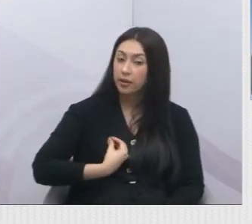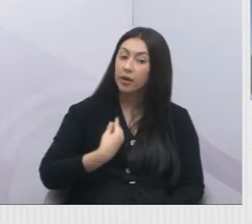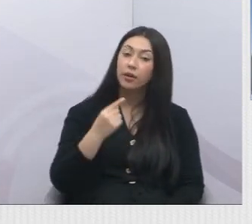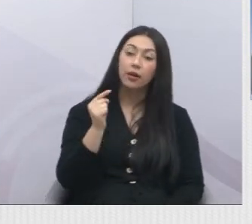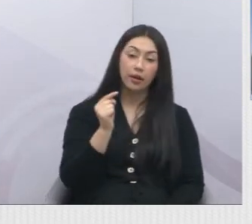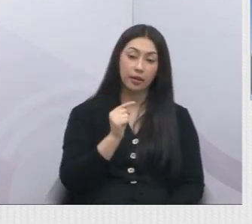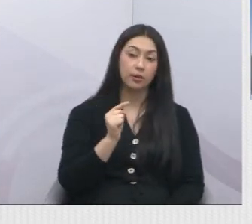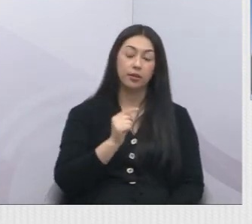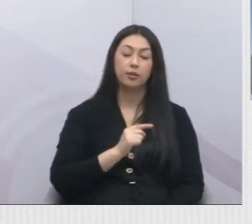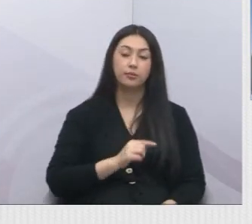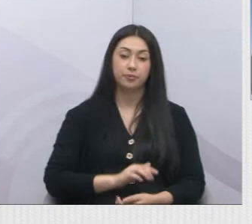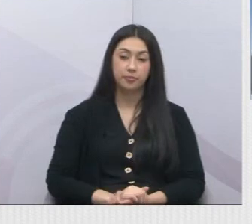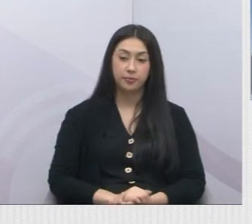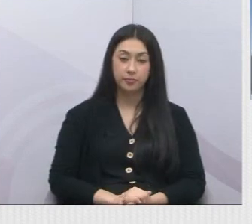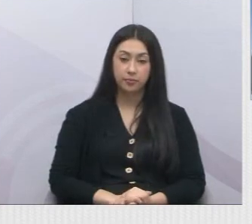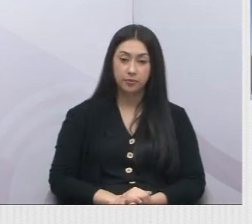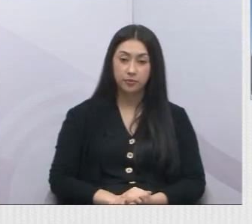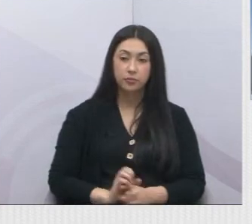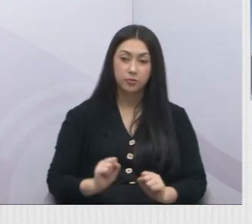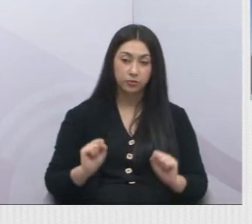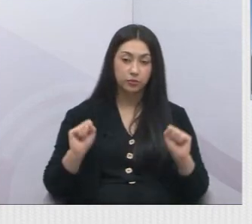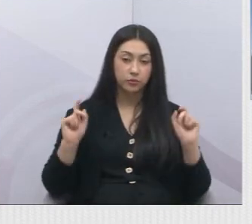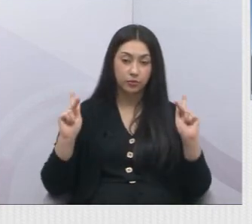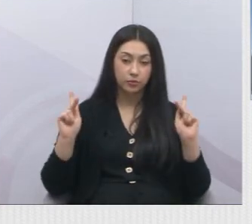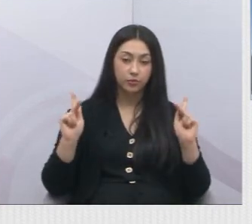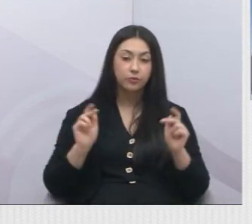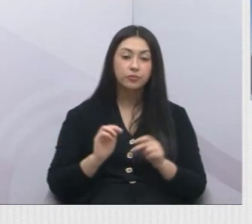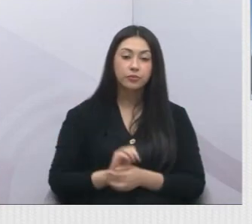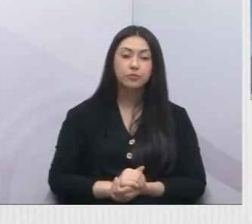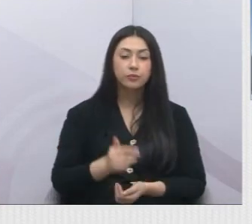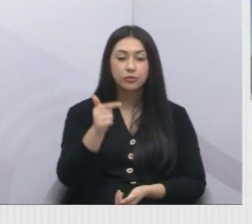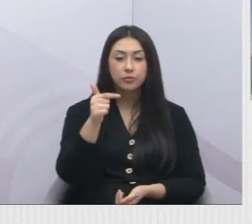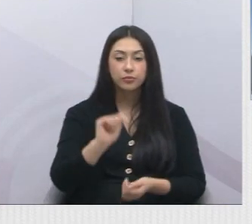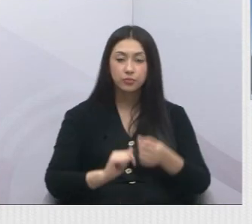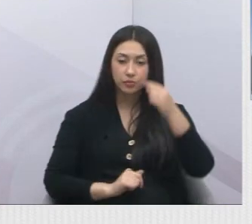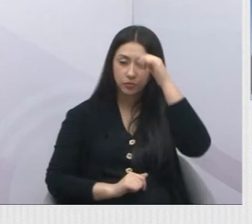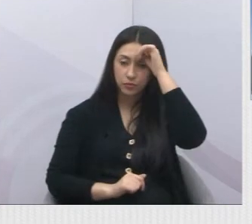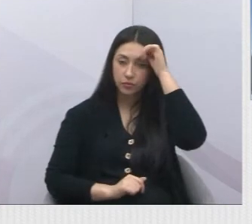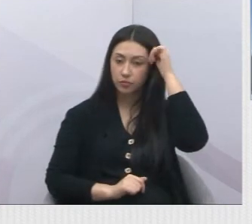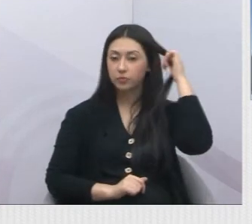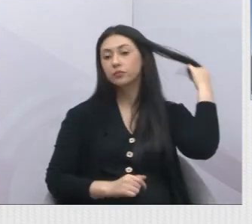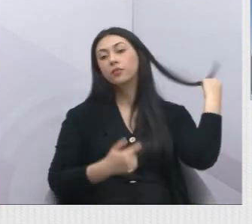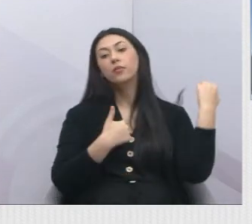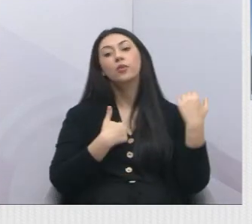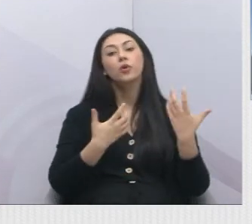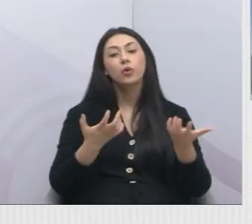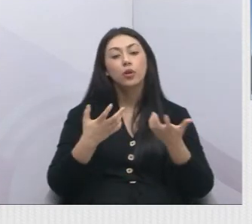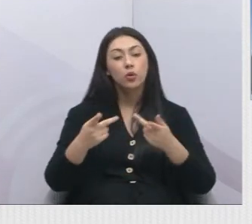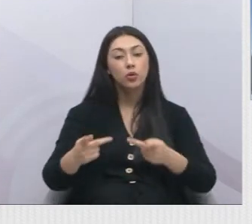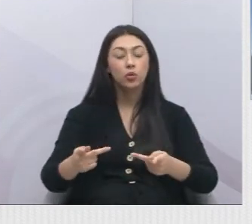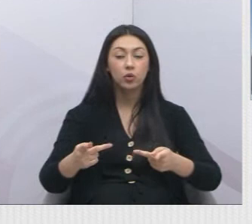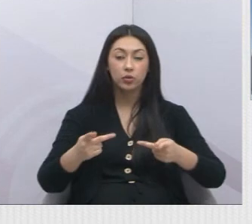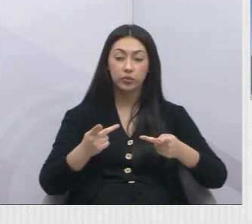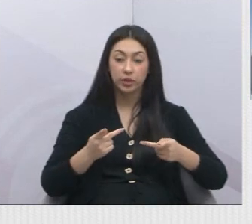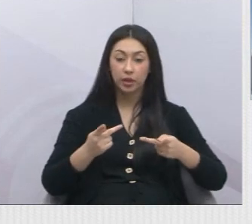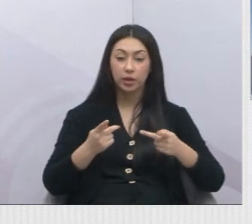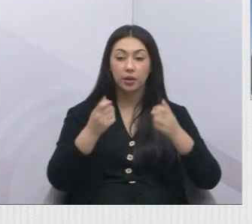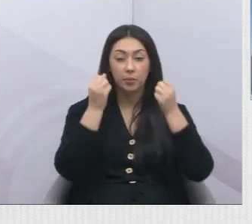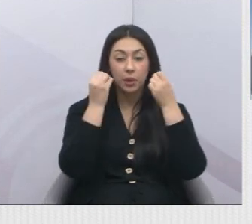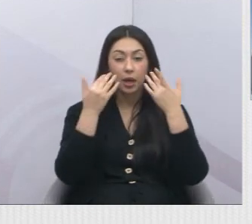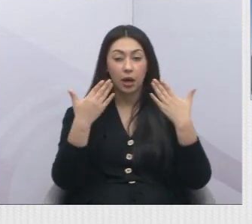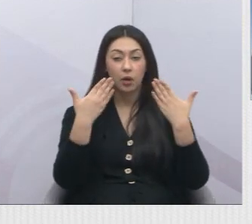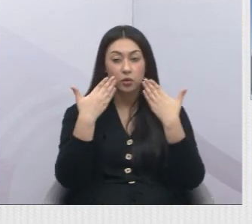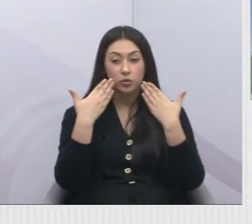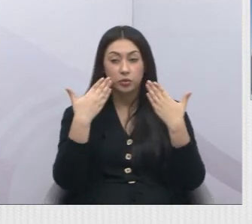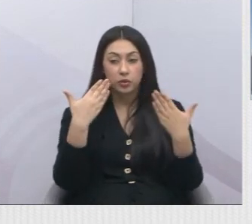e toda aquela região. Ok? Pode falar para nós? Quero convidar para a audiência pública que